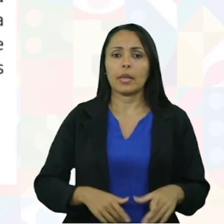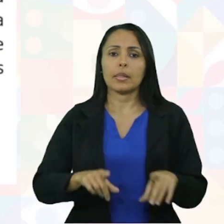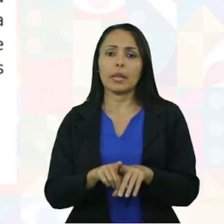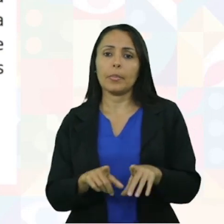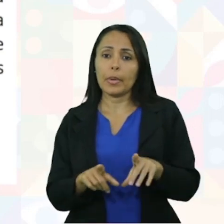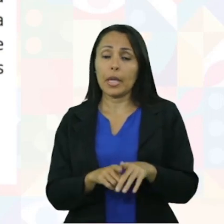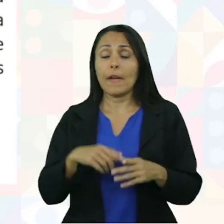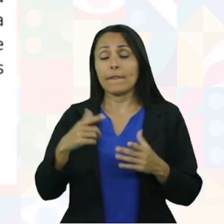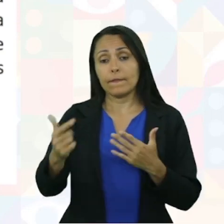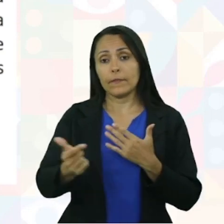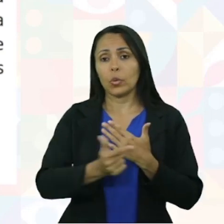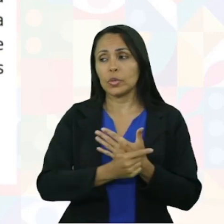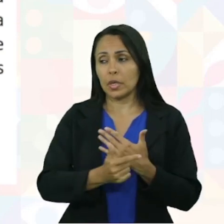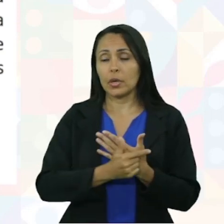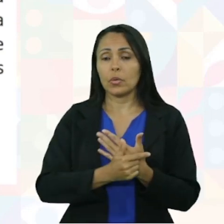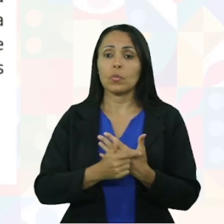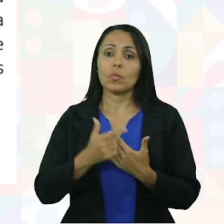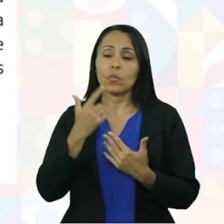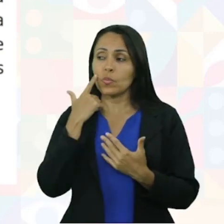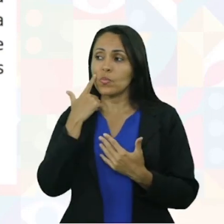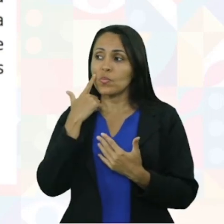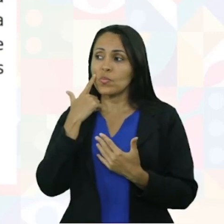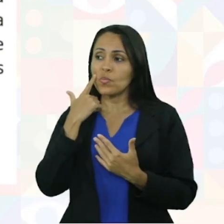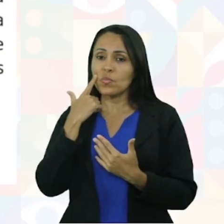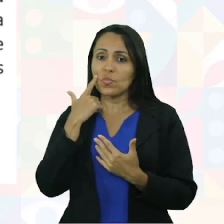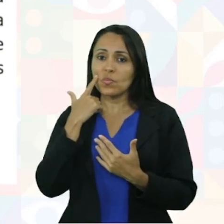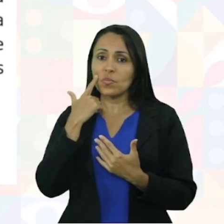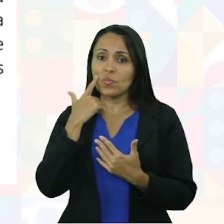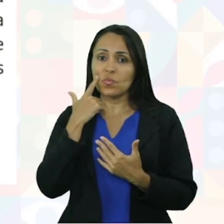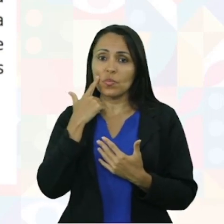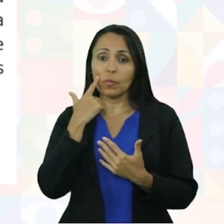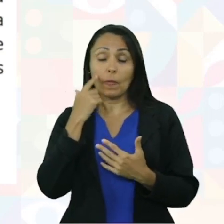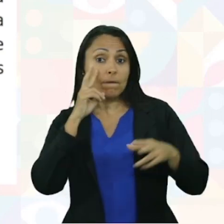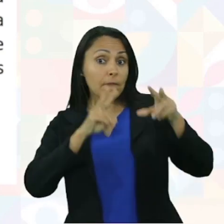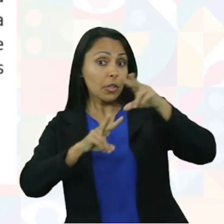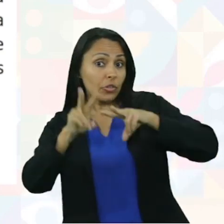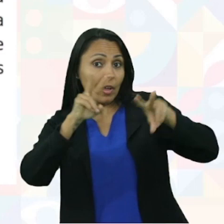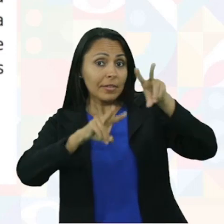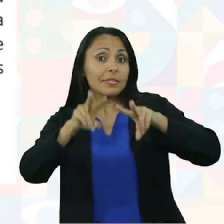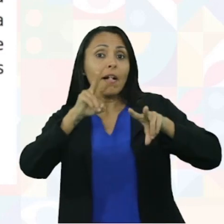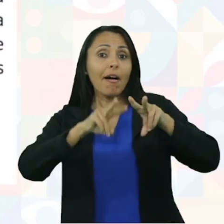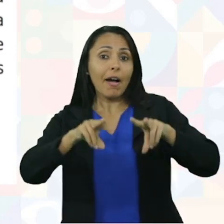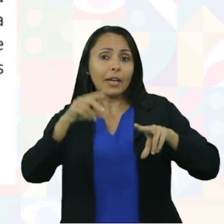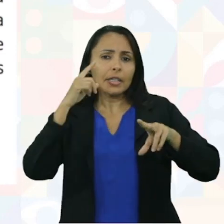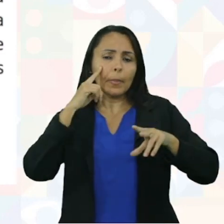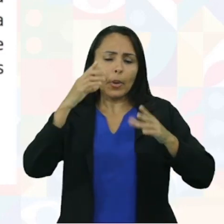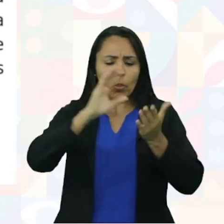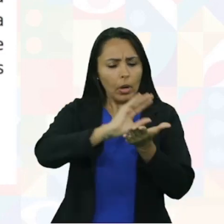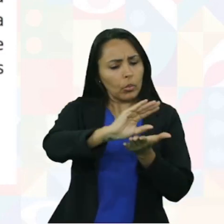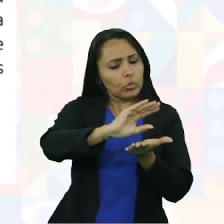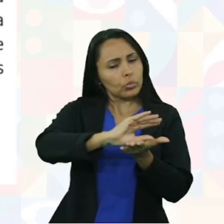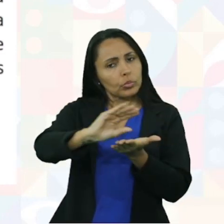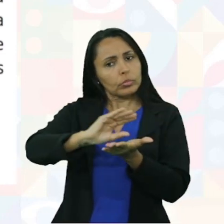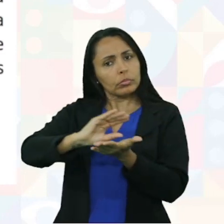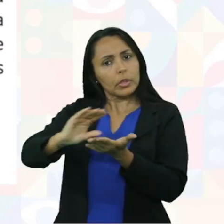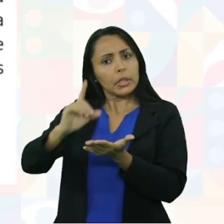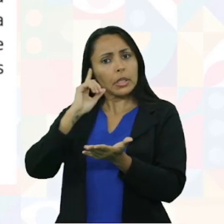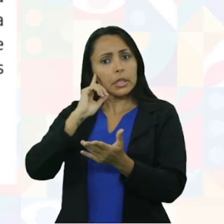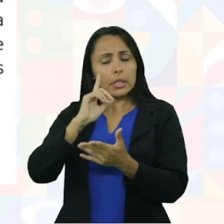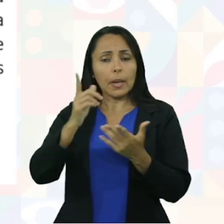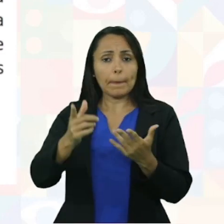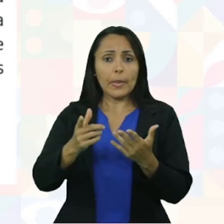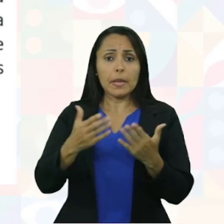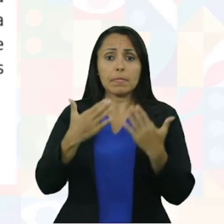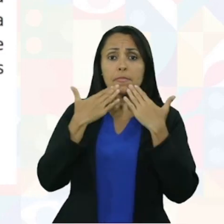dessa comunidade escolar fiscalizar a aplicação desses recursos e também cobrar a prestação de